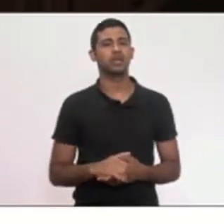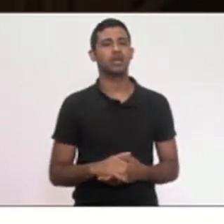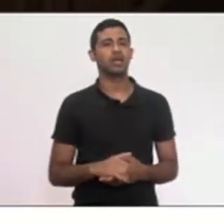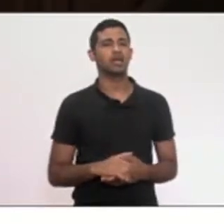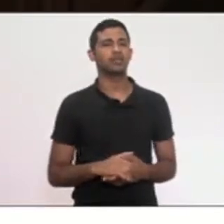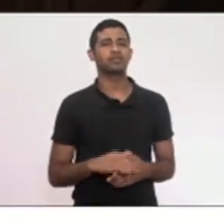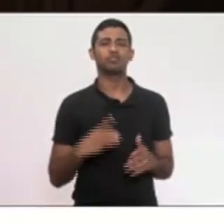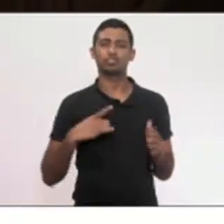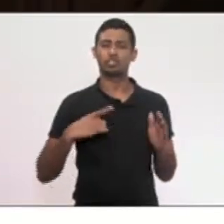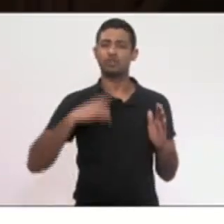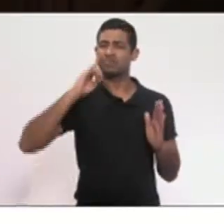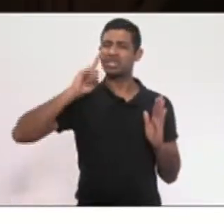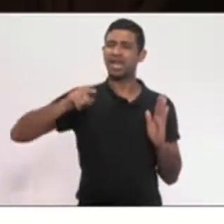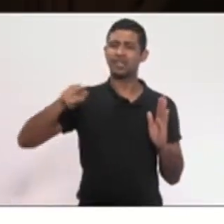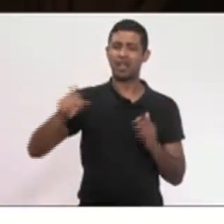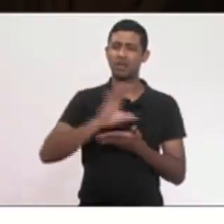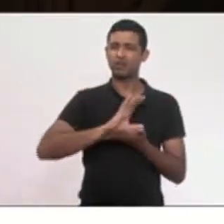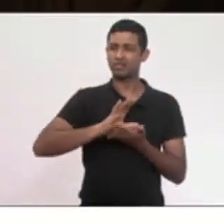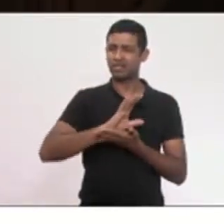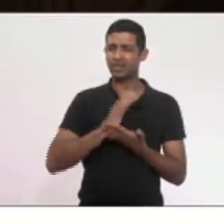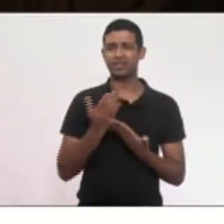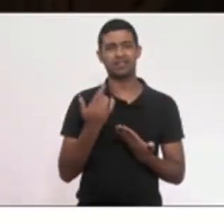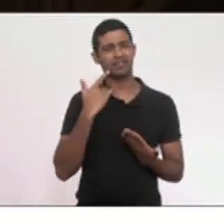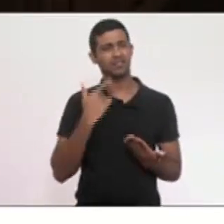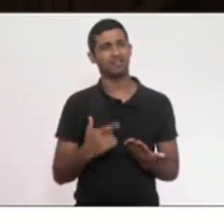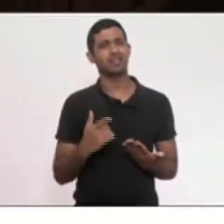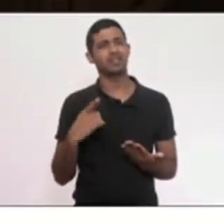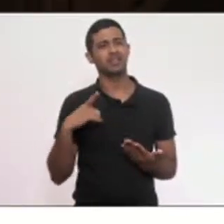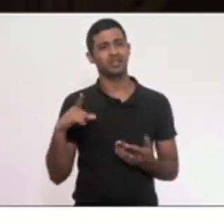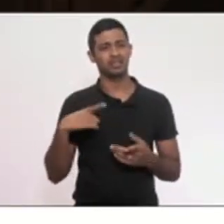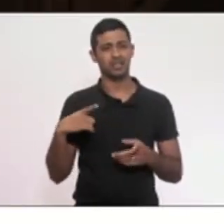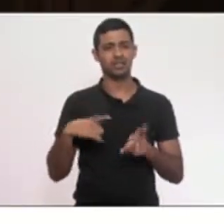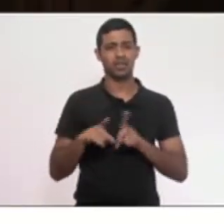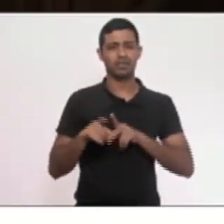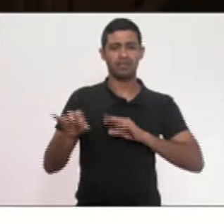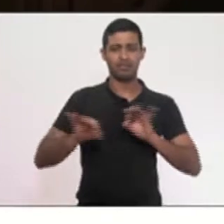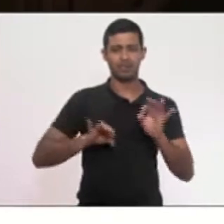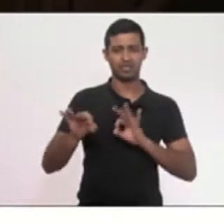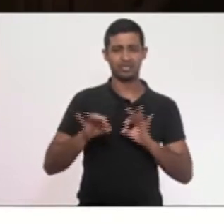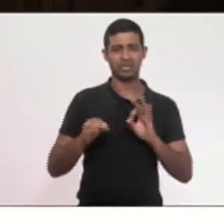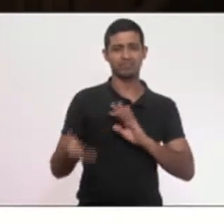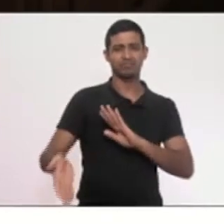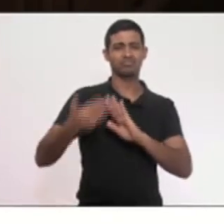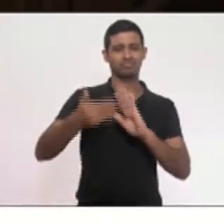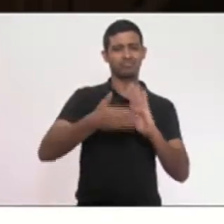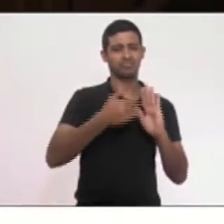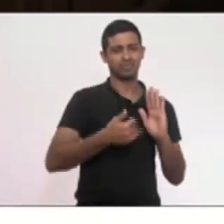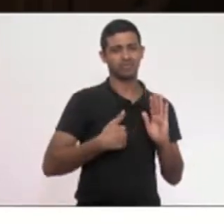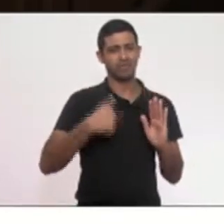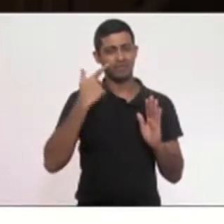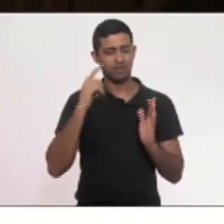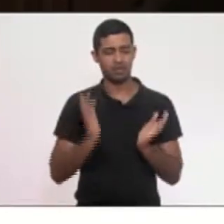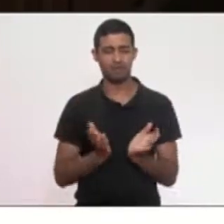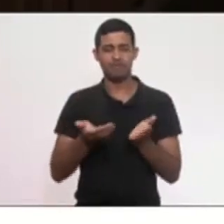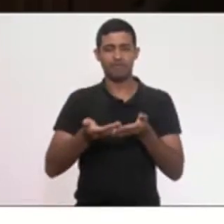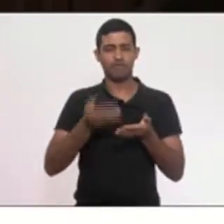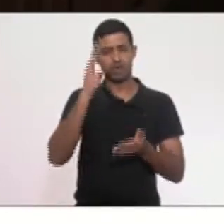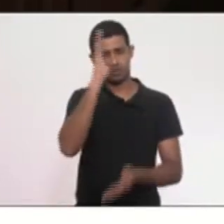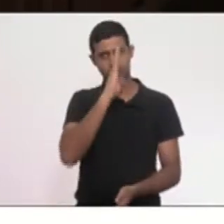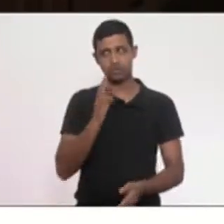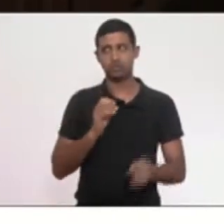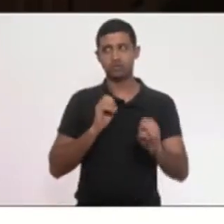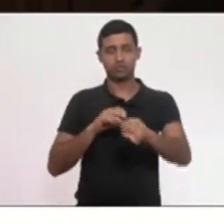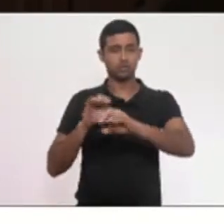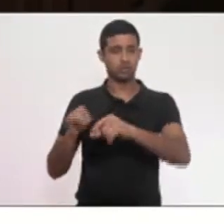de conselheiras e conselheiros e atuou no processo de desmontagem do Fórum Nacional de Educação,